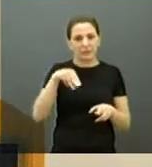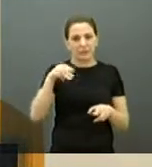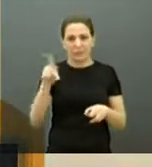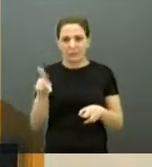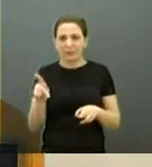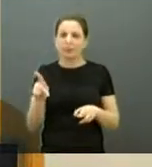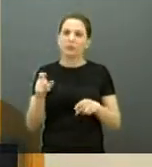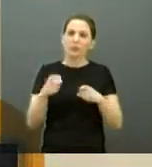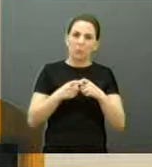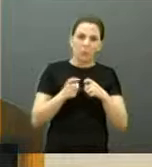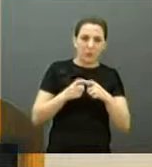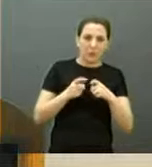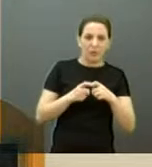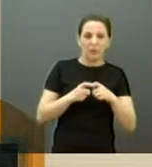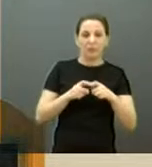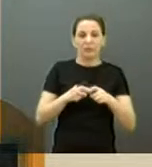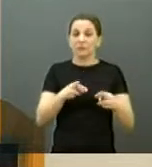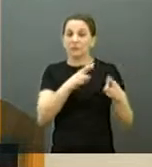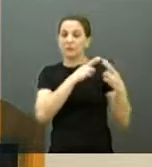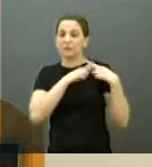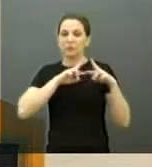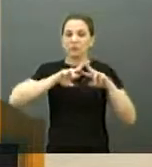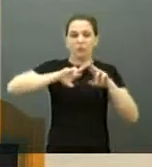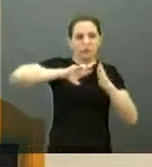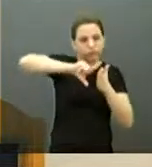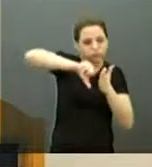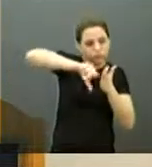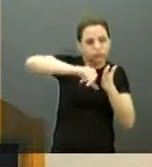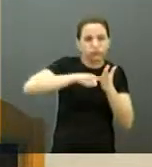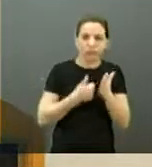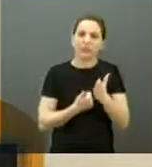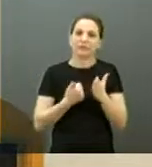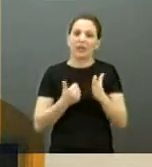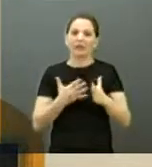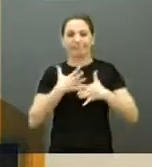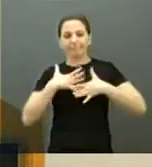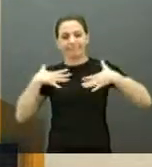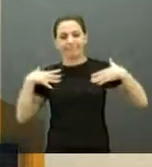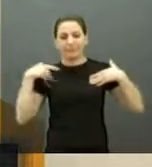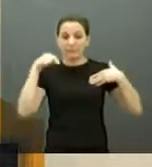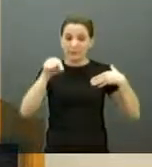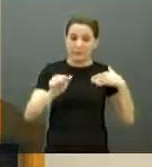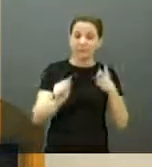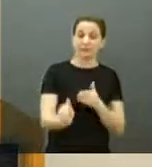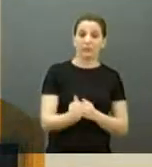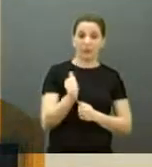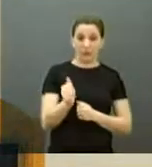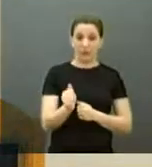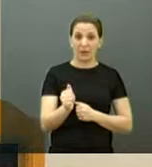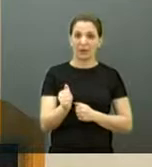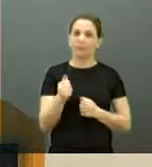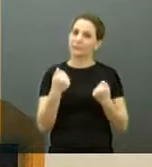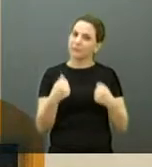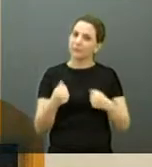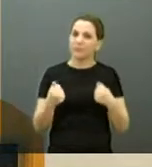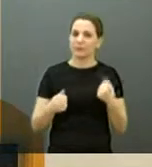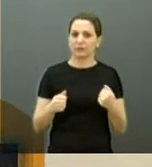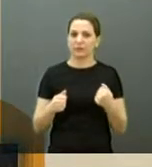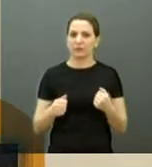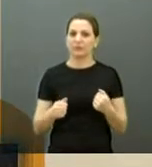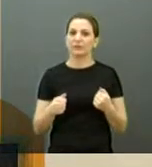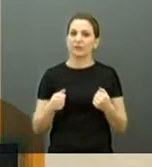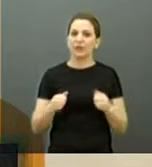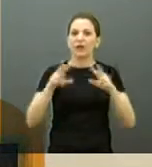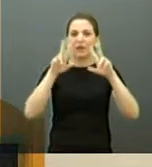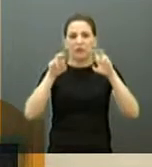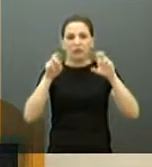atribuições diferentes. Eu acho que a gente deve isso como satisfação para a população de Araraquara. E outra coisa, no que diz respeito